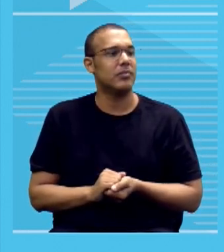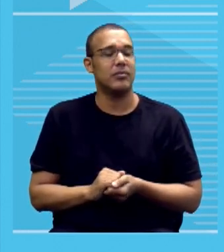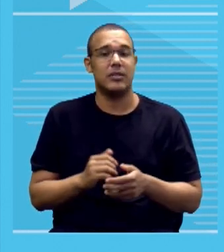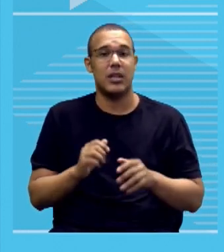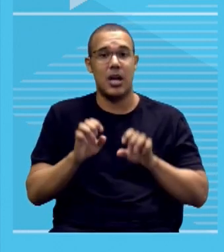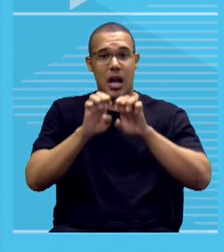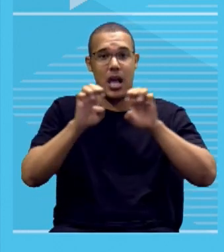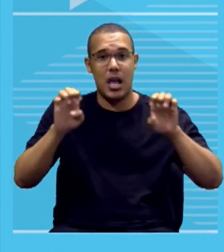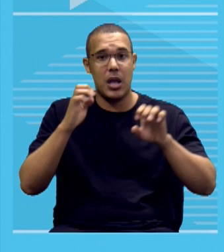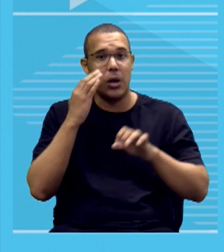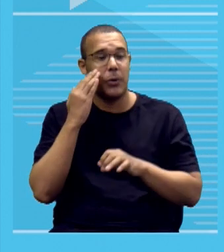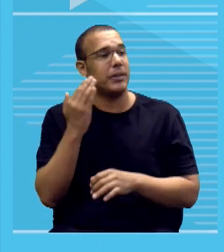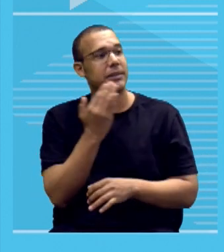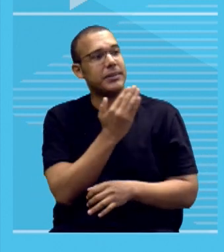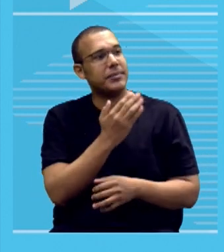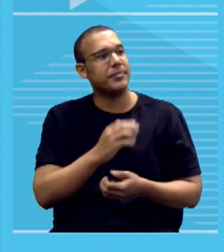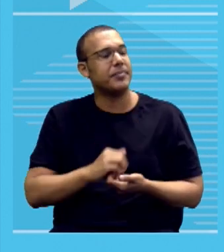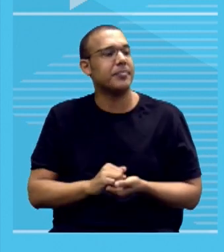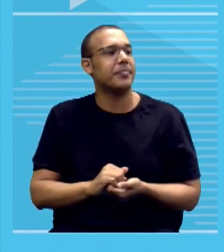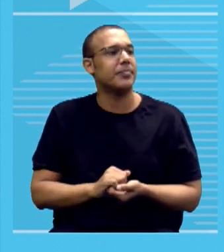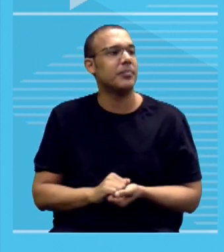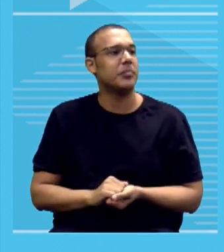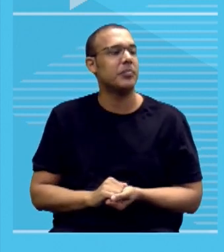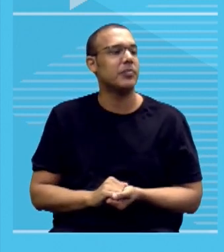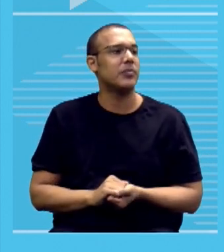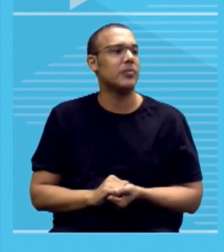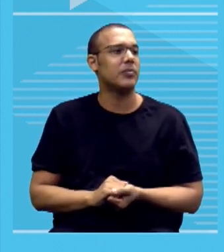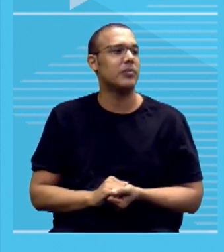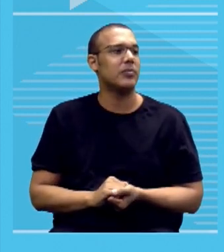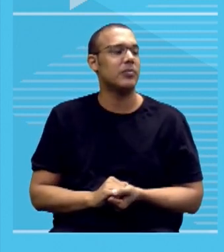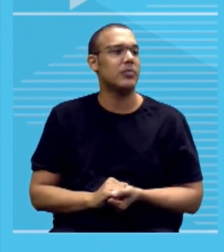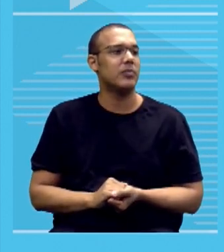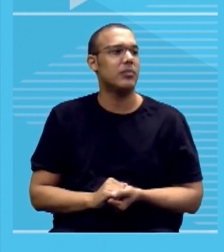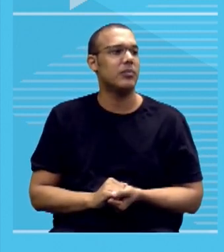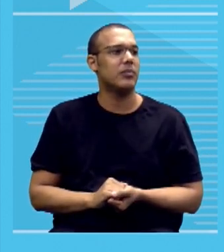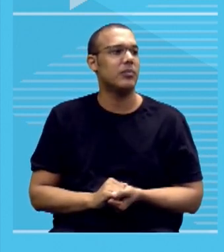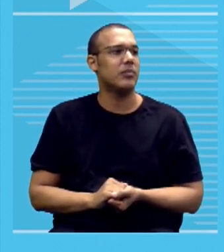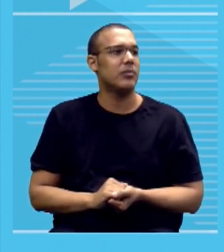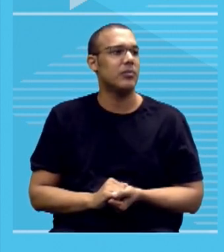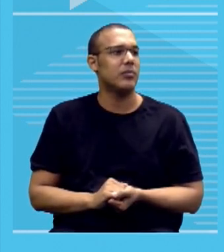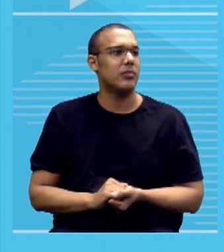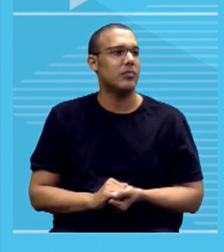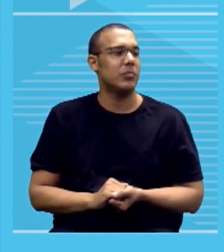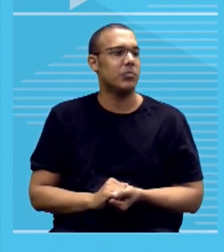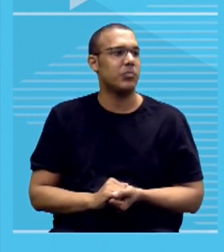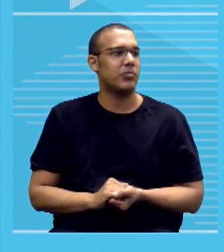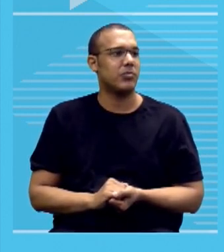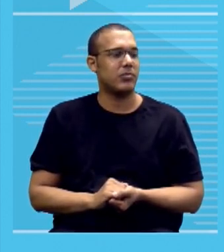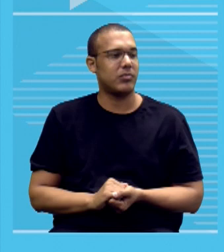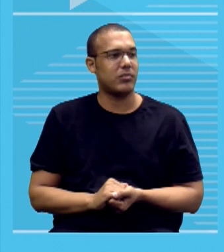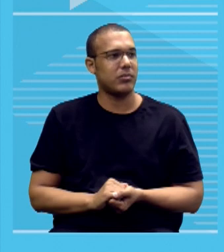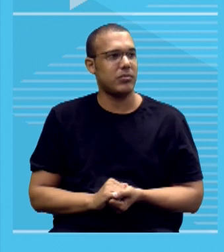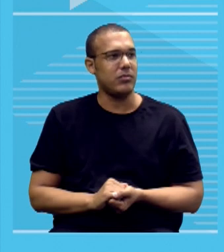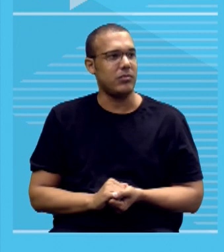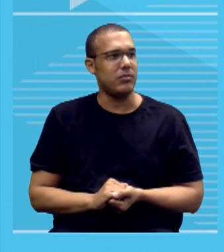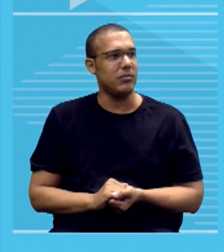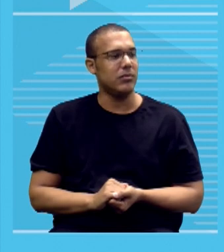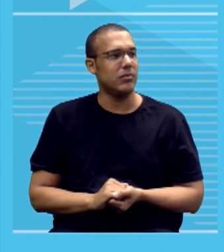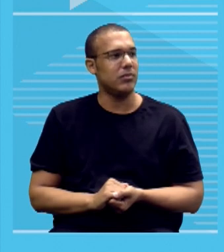Força eletromotriz que ele quer saber é igual a DDP mais R vezes I, né? Dentro desse meu sistema